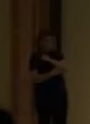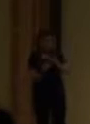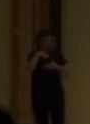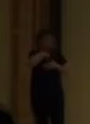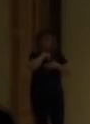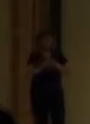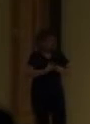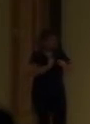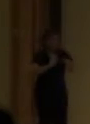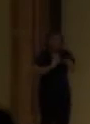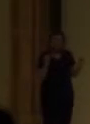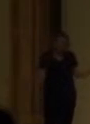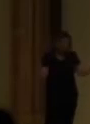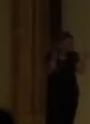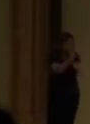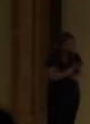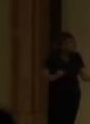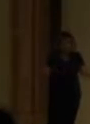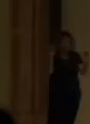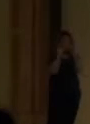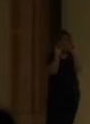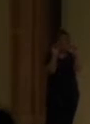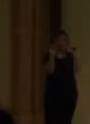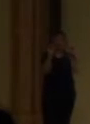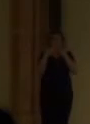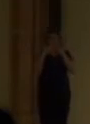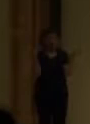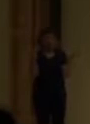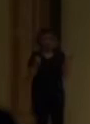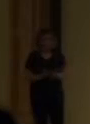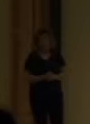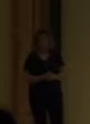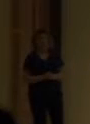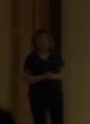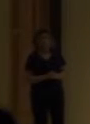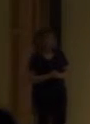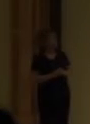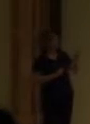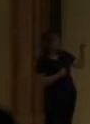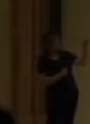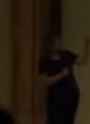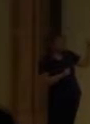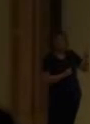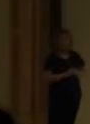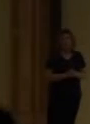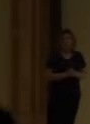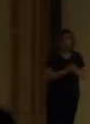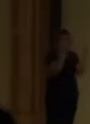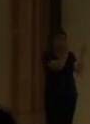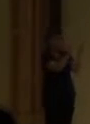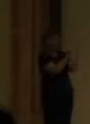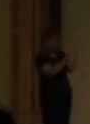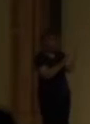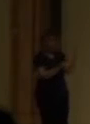Ou seja, aquilo que Montaigne nos transmite, e muitos pintores e gravadores da época, é